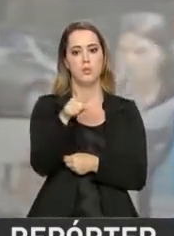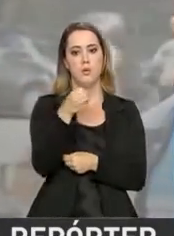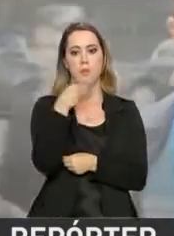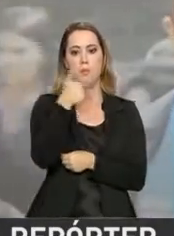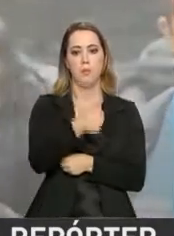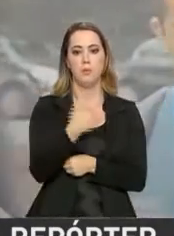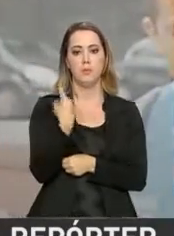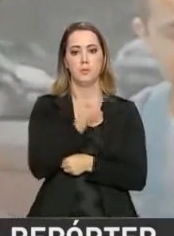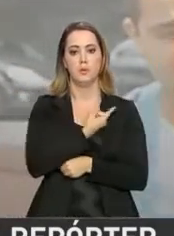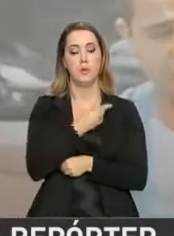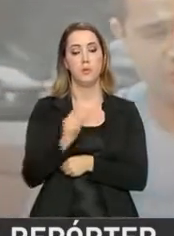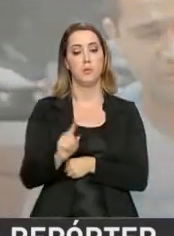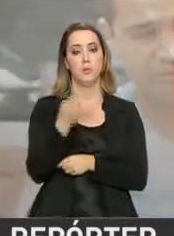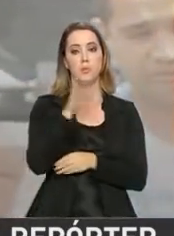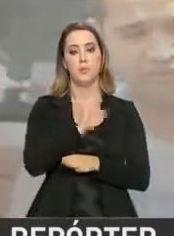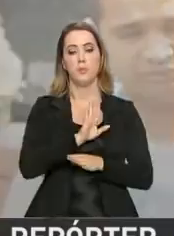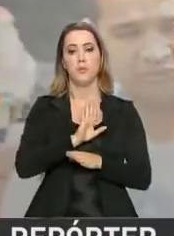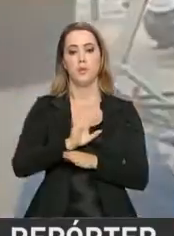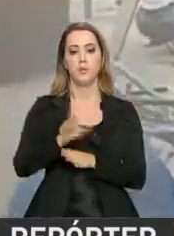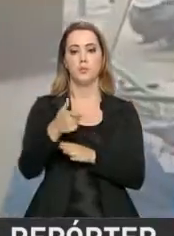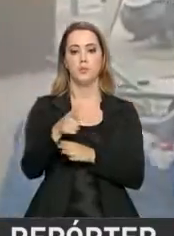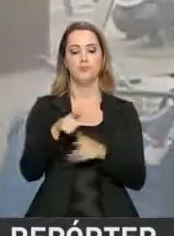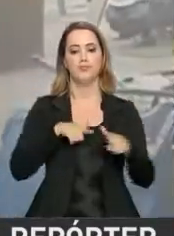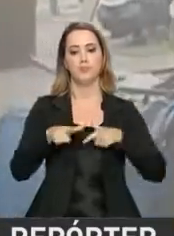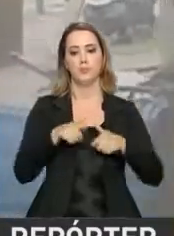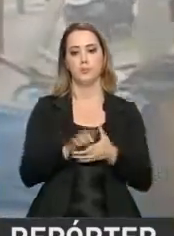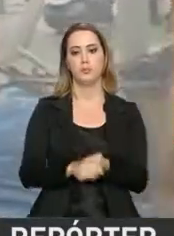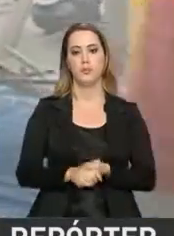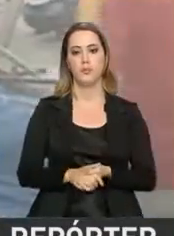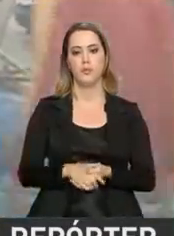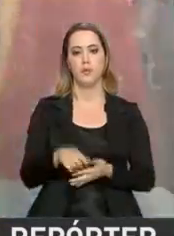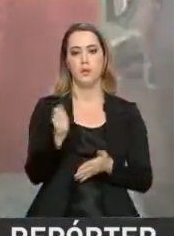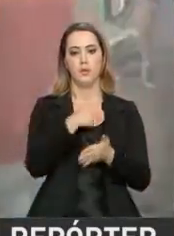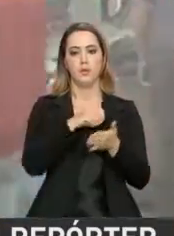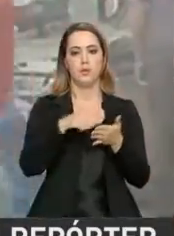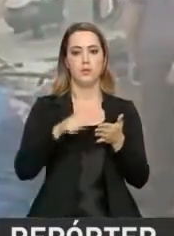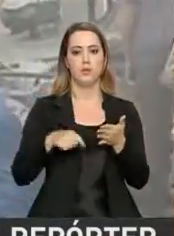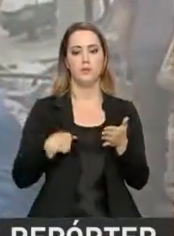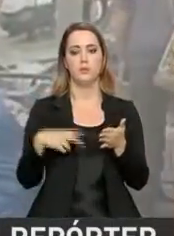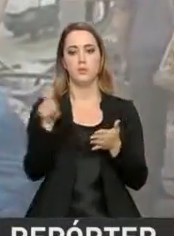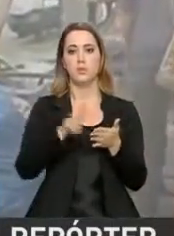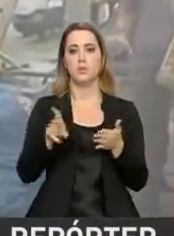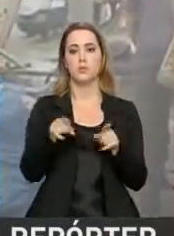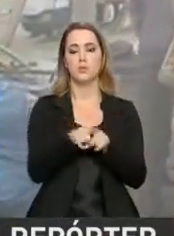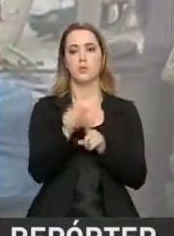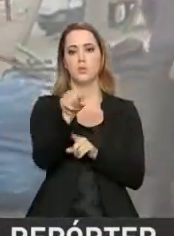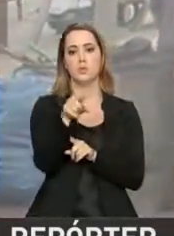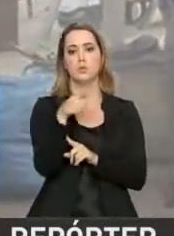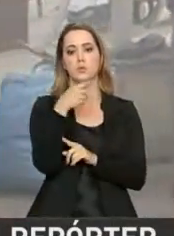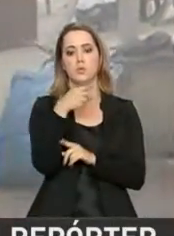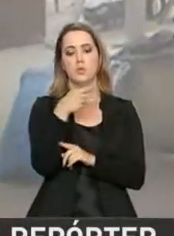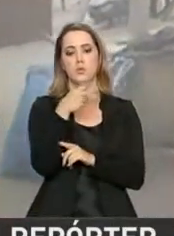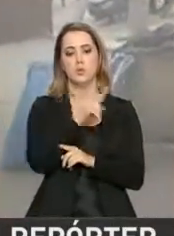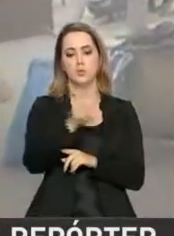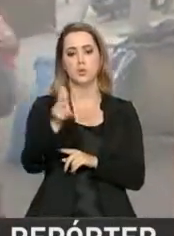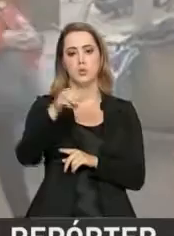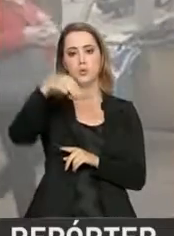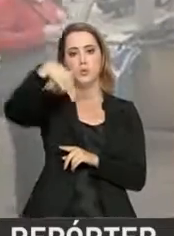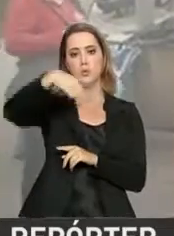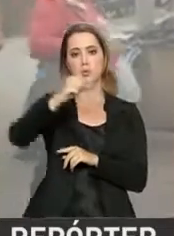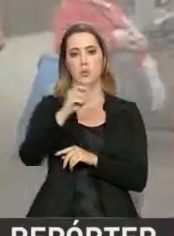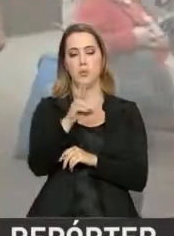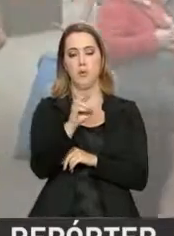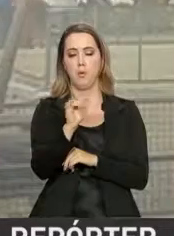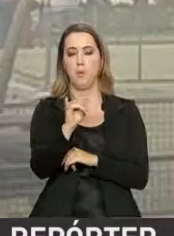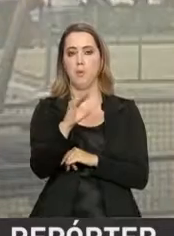uma pessoa trabalhar, tem gente bem. Quem faz o cadastro dos usuários nessa área é o Maurílio. Hoje ele é